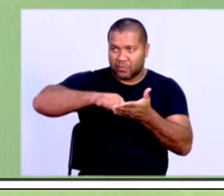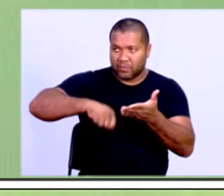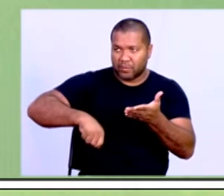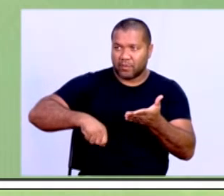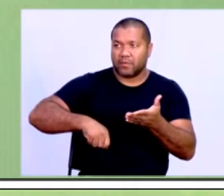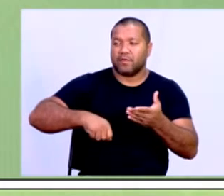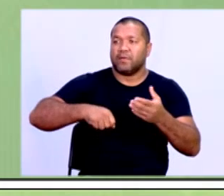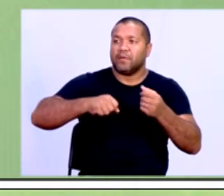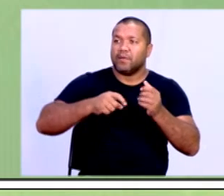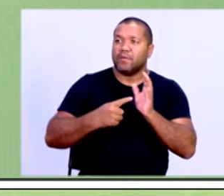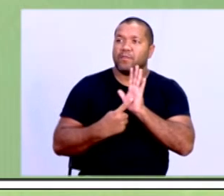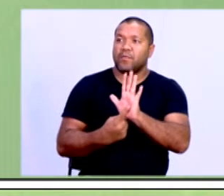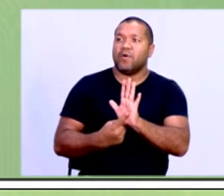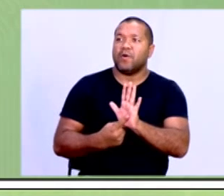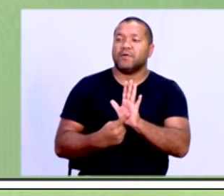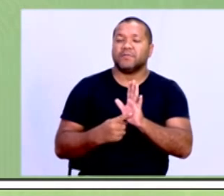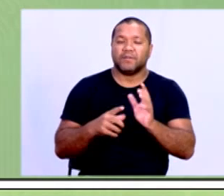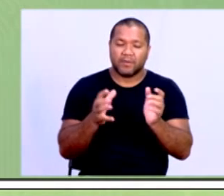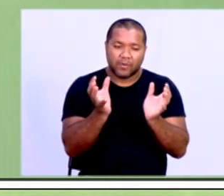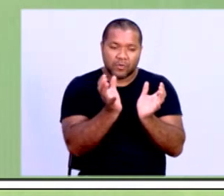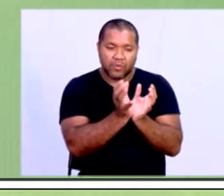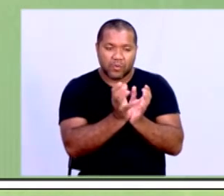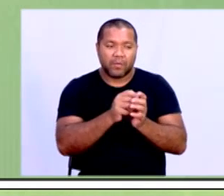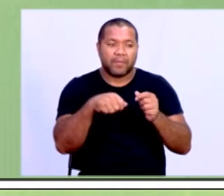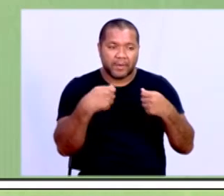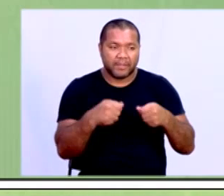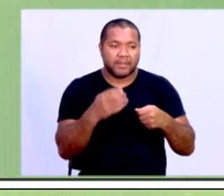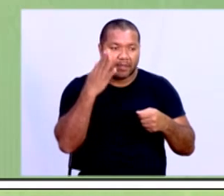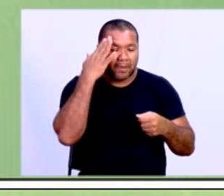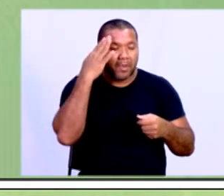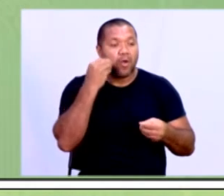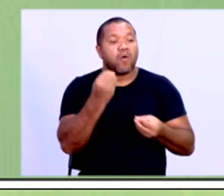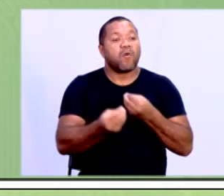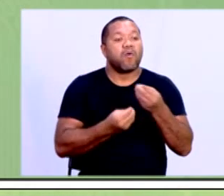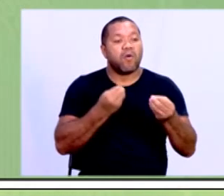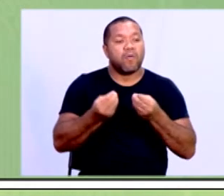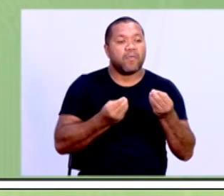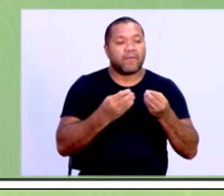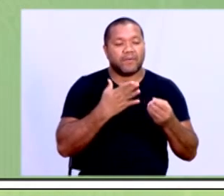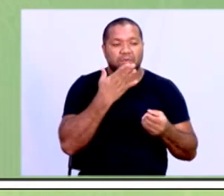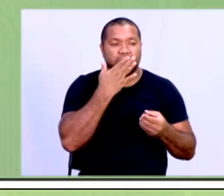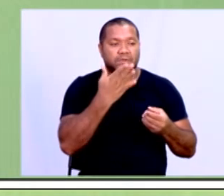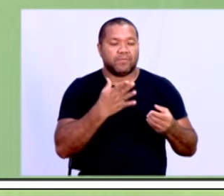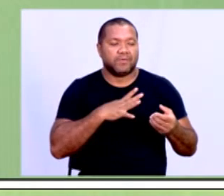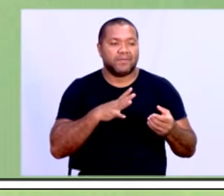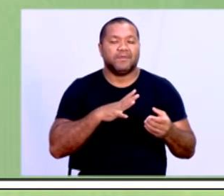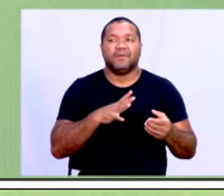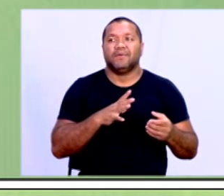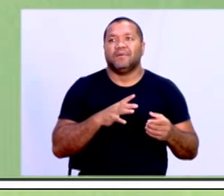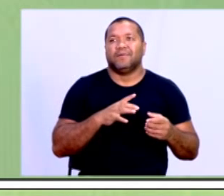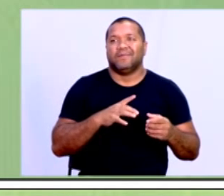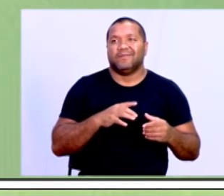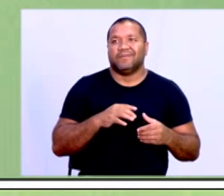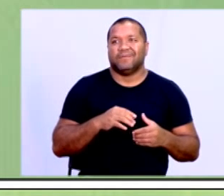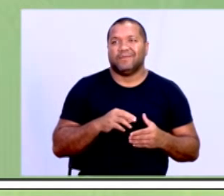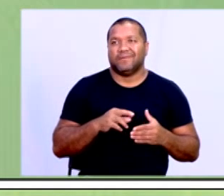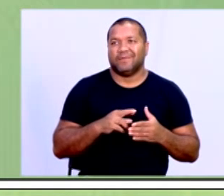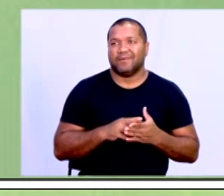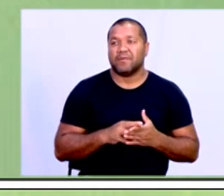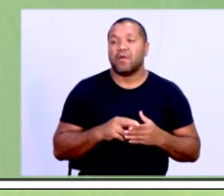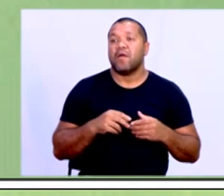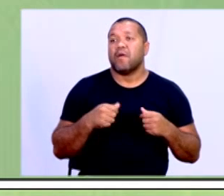classe deve fazer para ter determinado status. Então, ela é o que a gente acabou de dizer ali